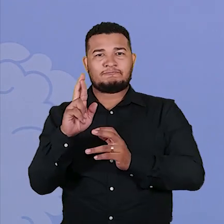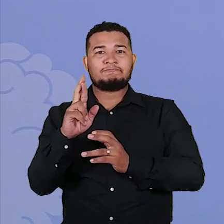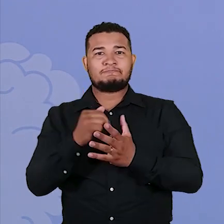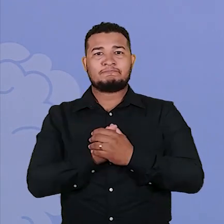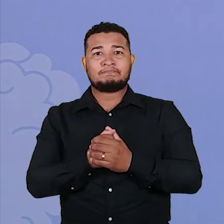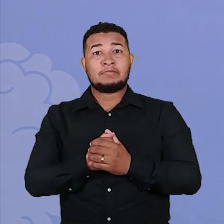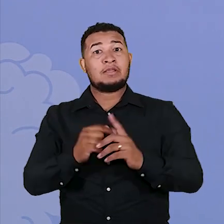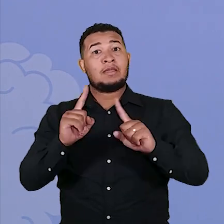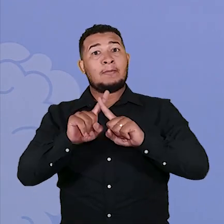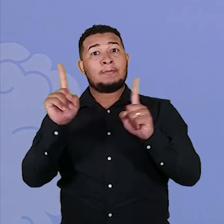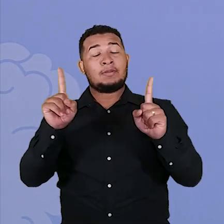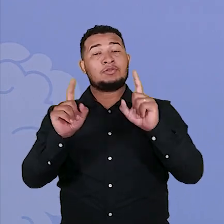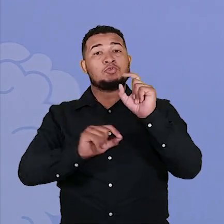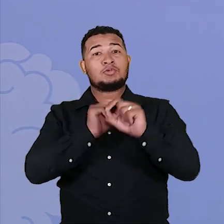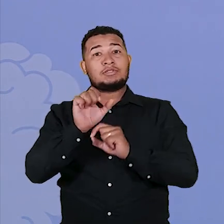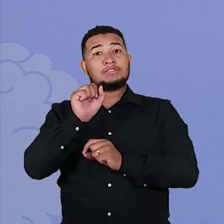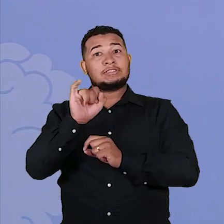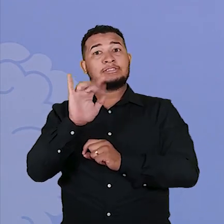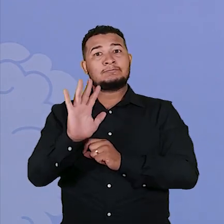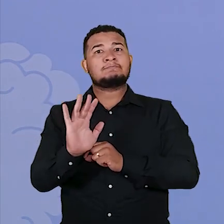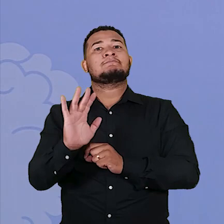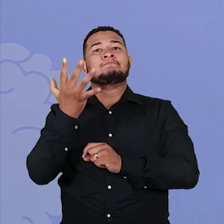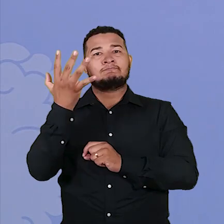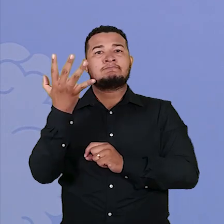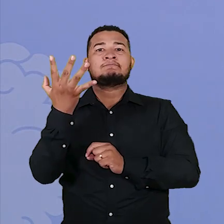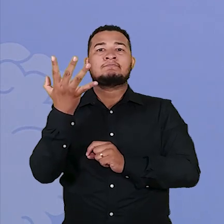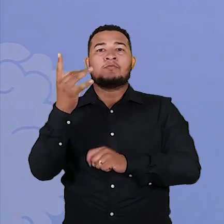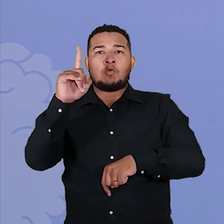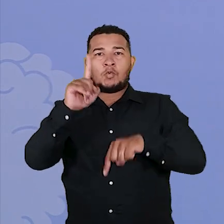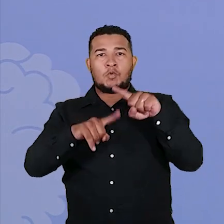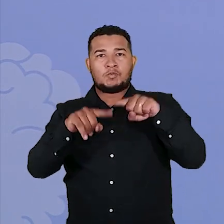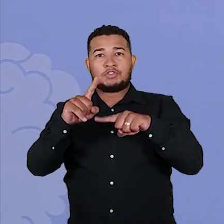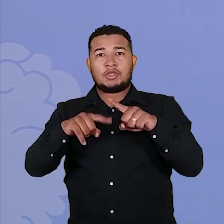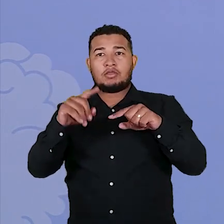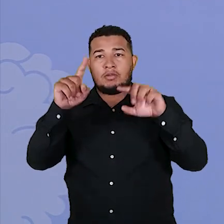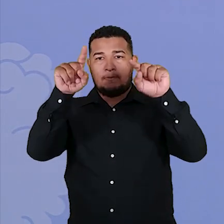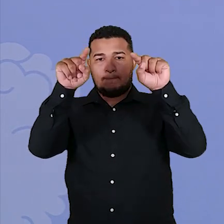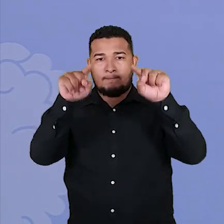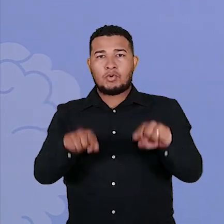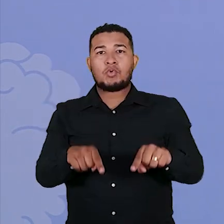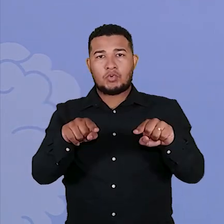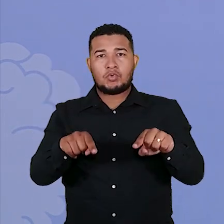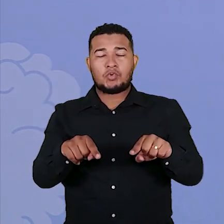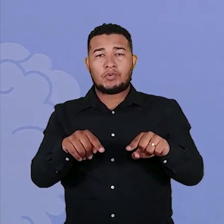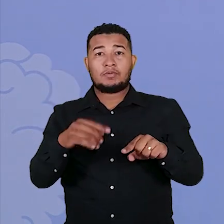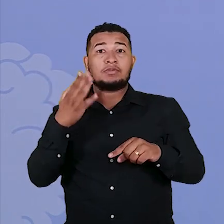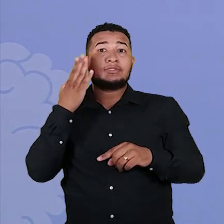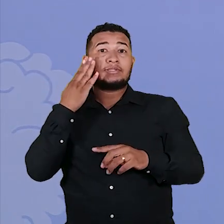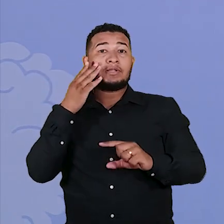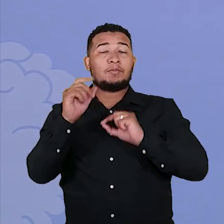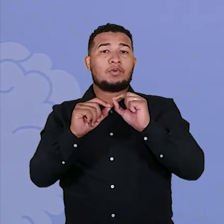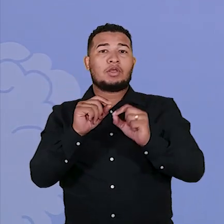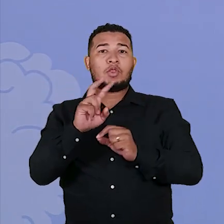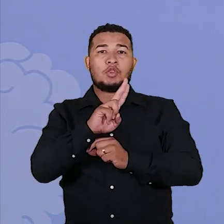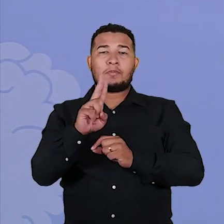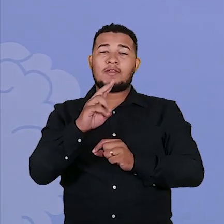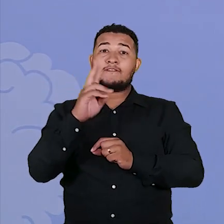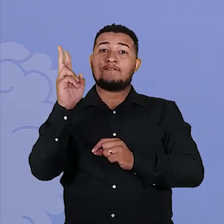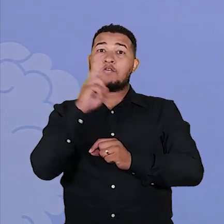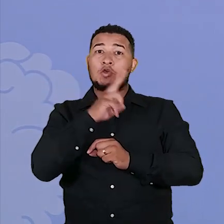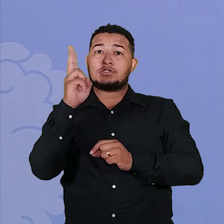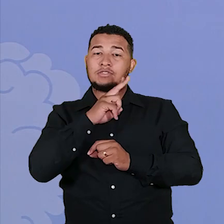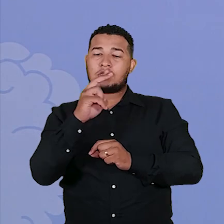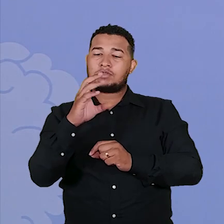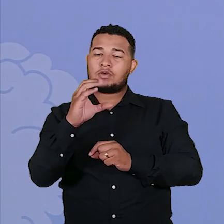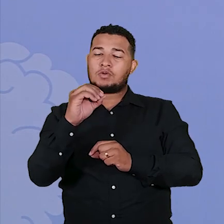com atmosfera tá mas quando né a se o objeto está em queda livre ele tá na que a gente chama de